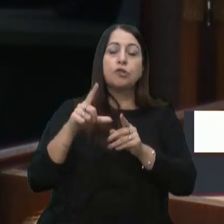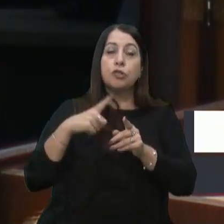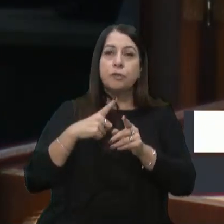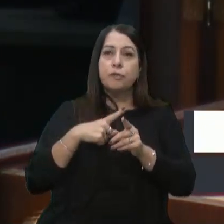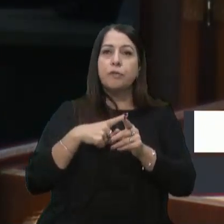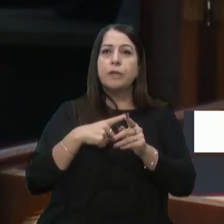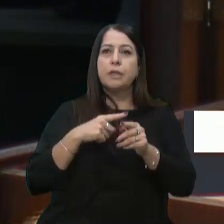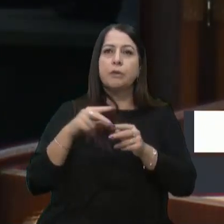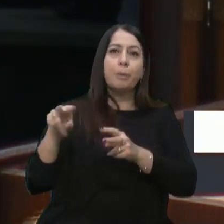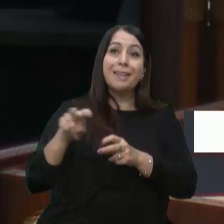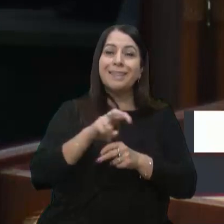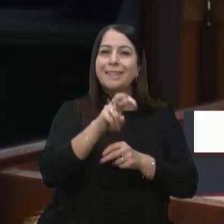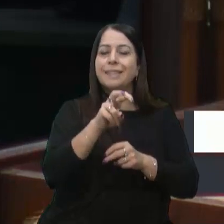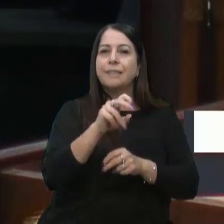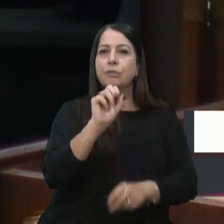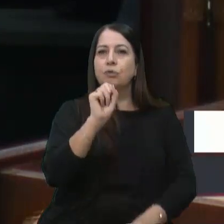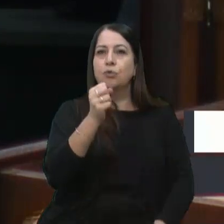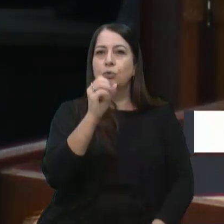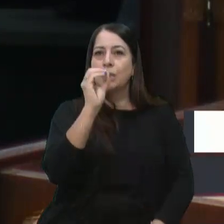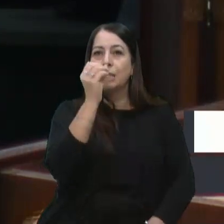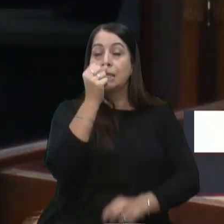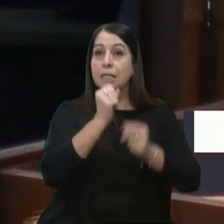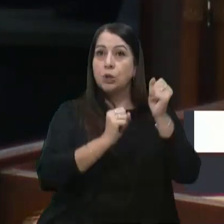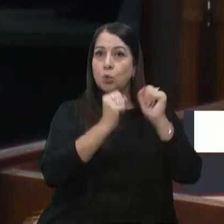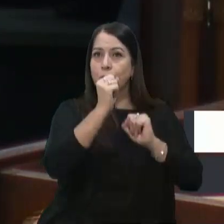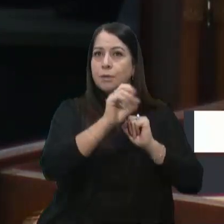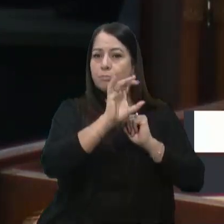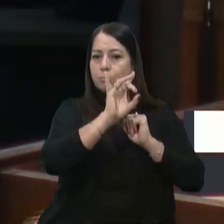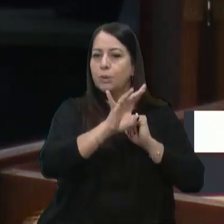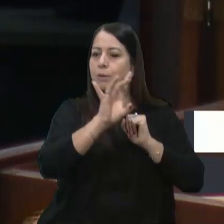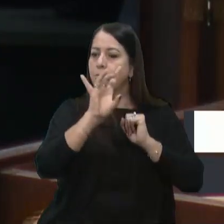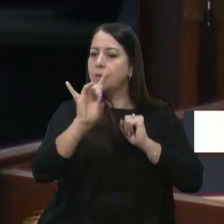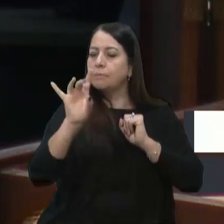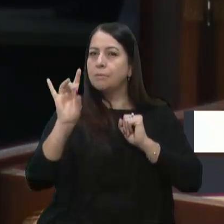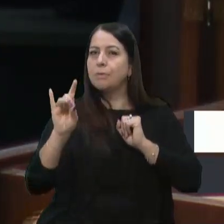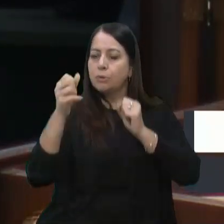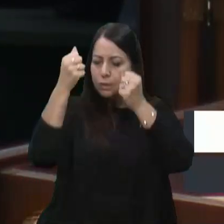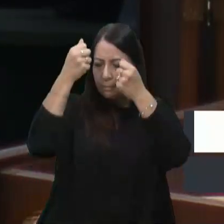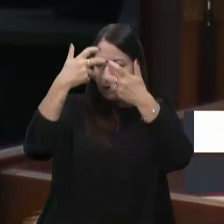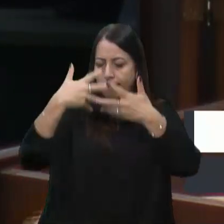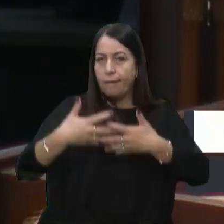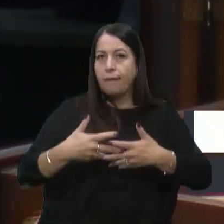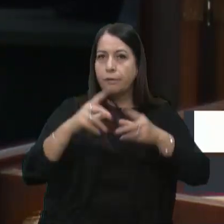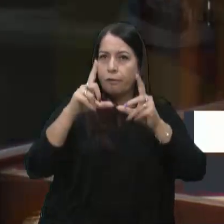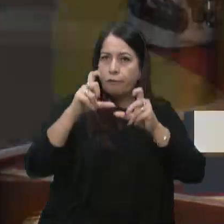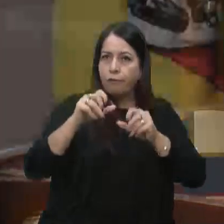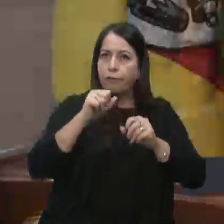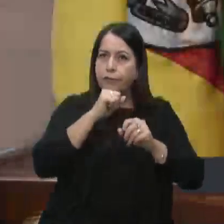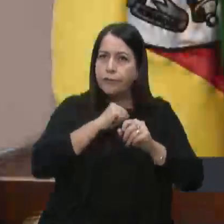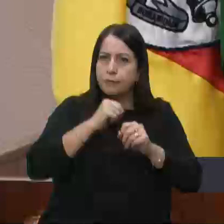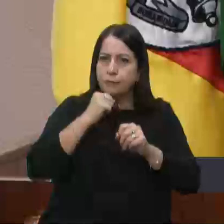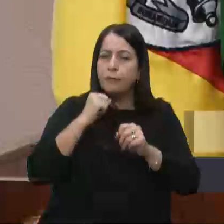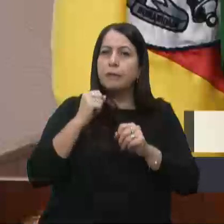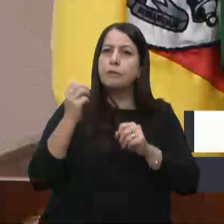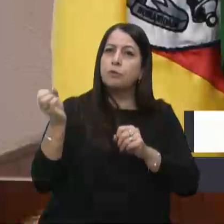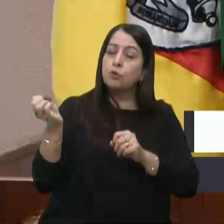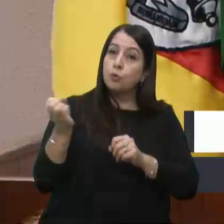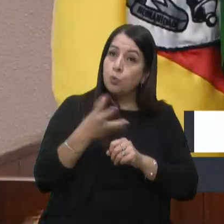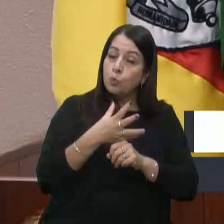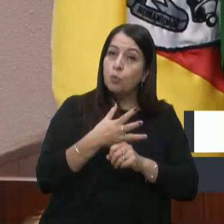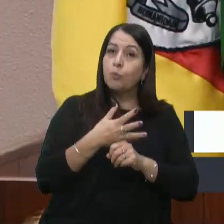percorremos uma trilha de 80 indústrias, com descritivo histórico, fotos antigas,